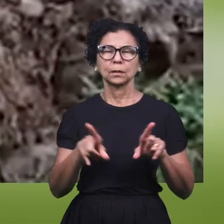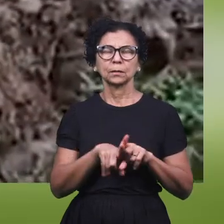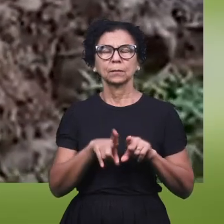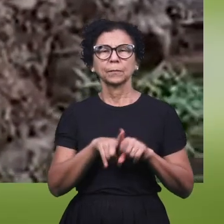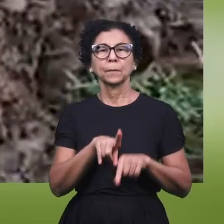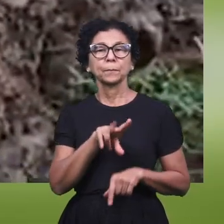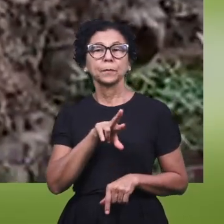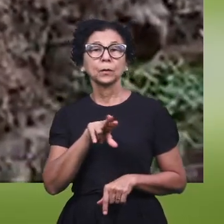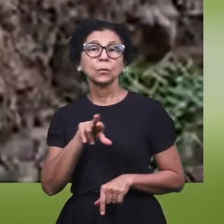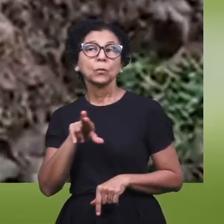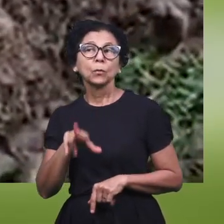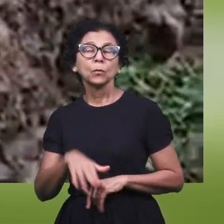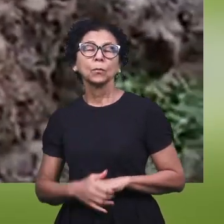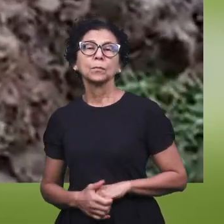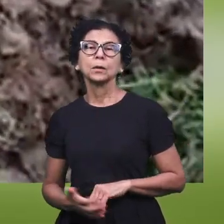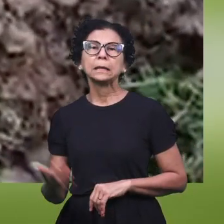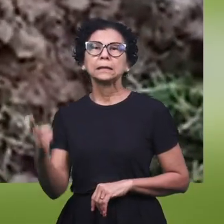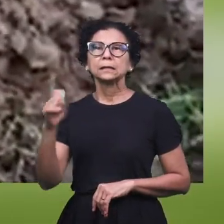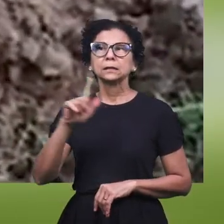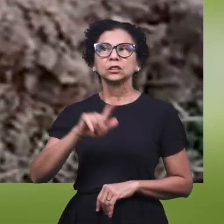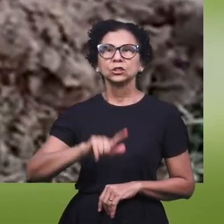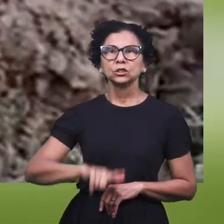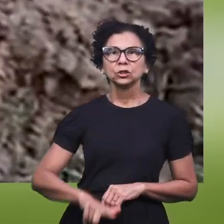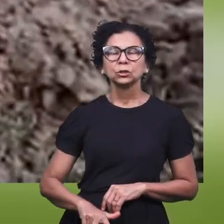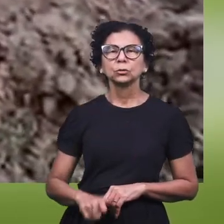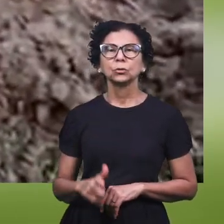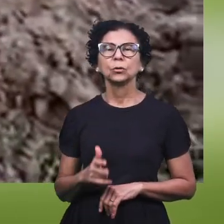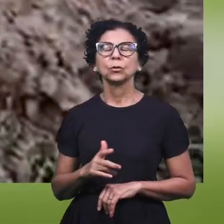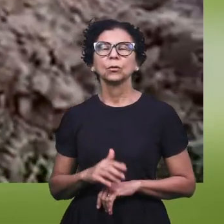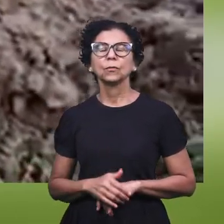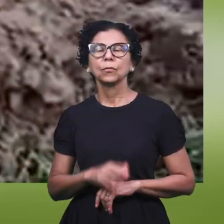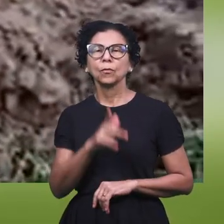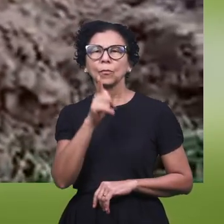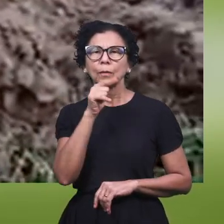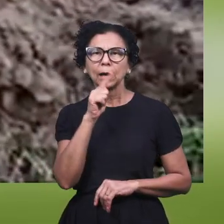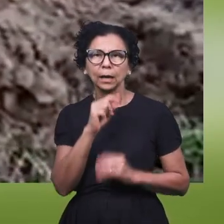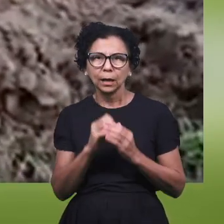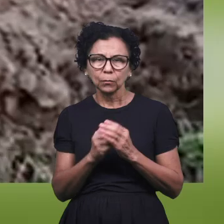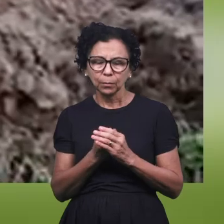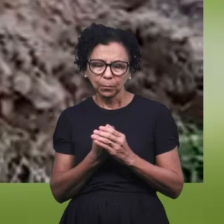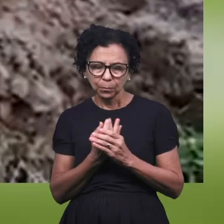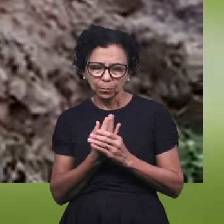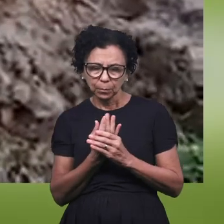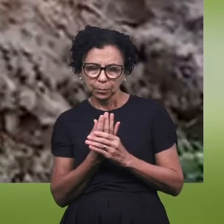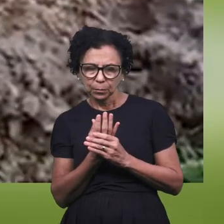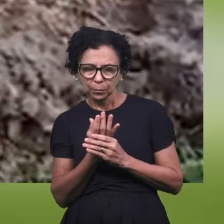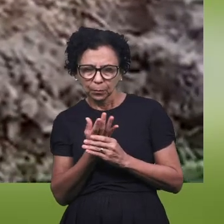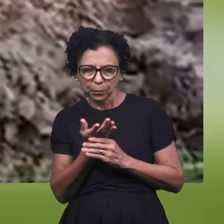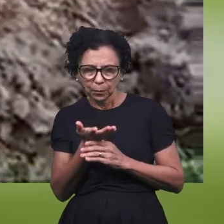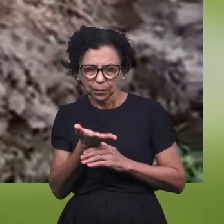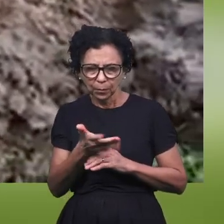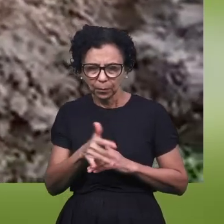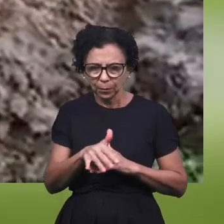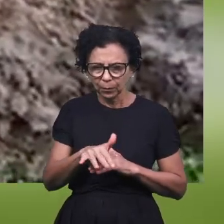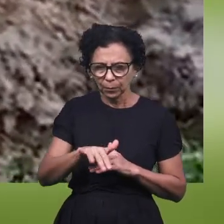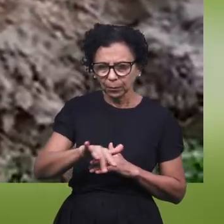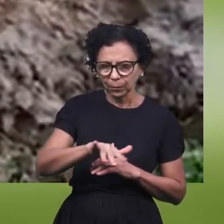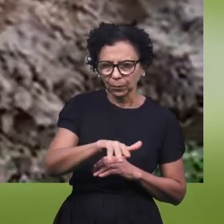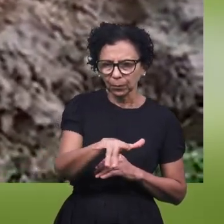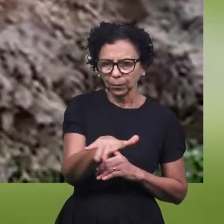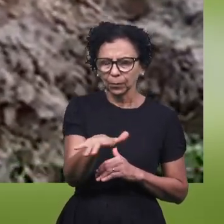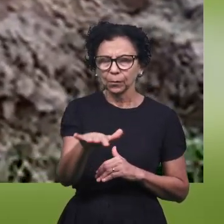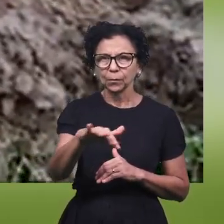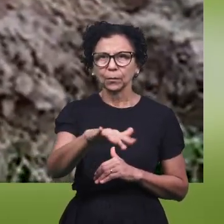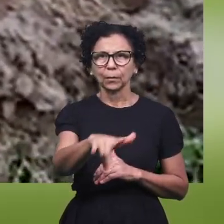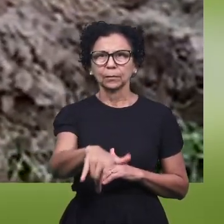Marlos Antônio recuperaram uma das nascentes existentes na propriedade de seu pai, no distrito de Rodeiro, que